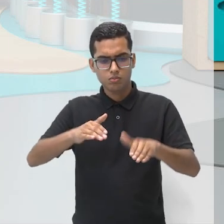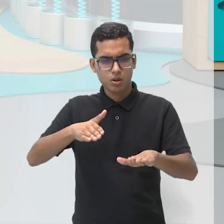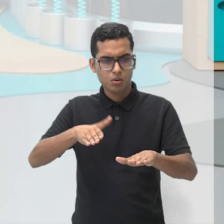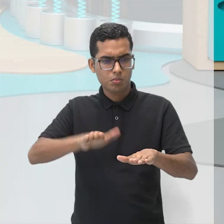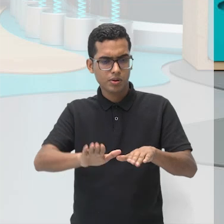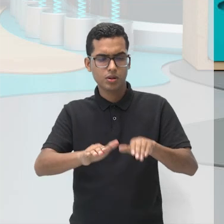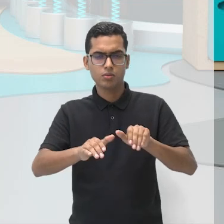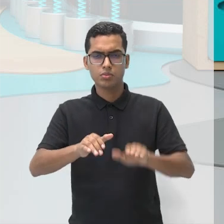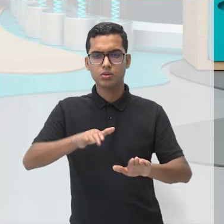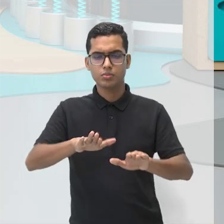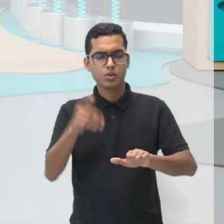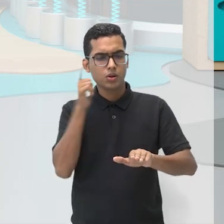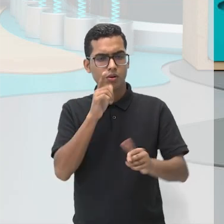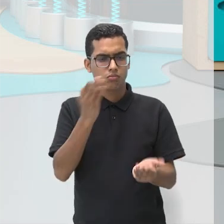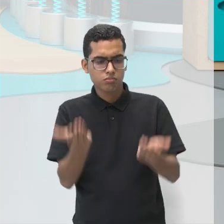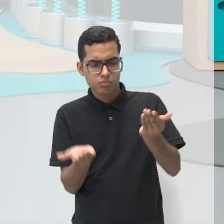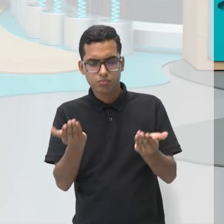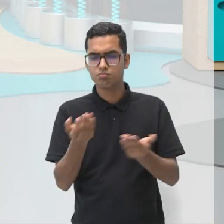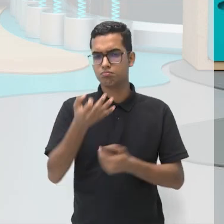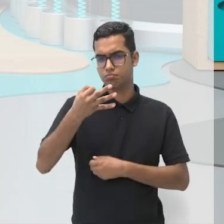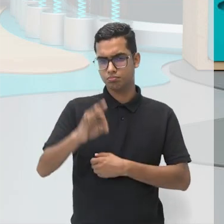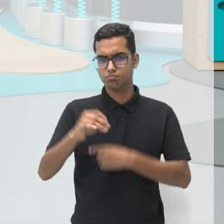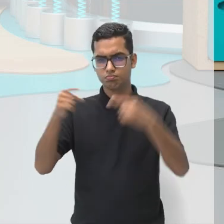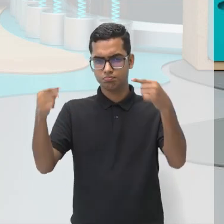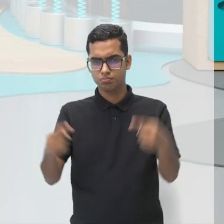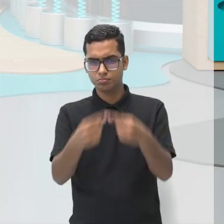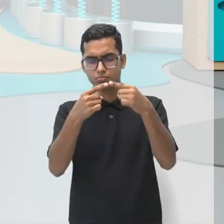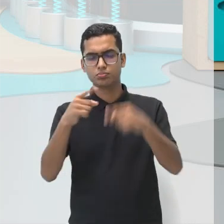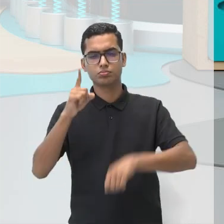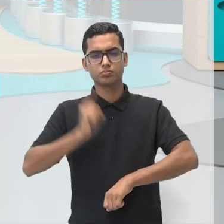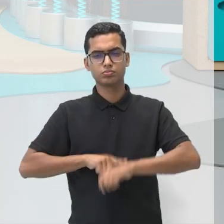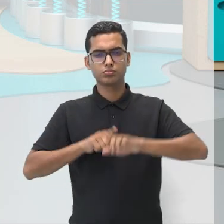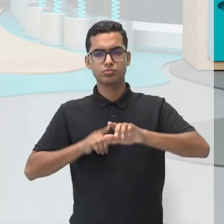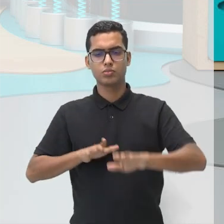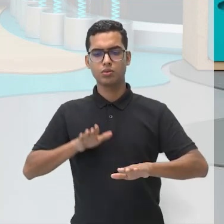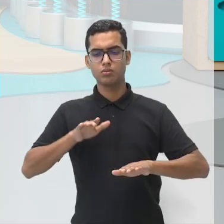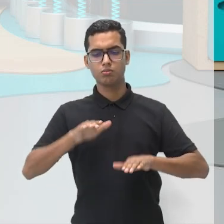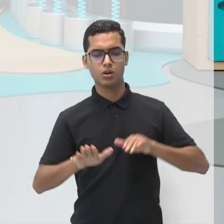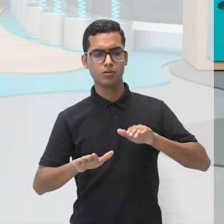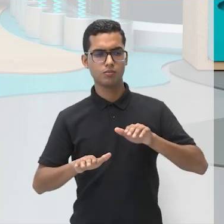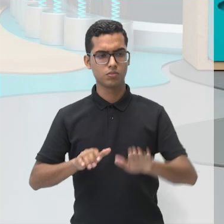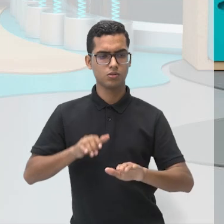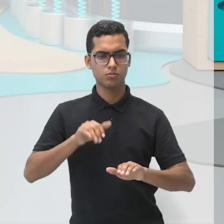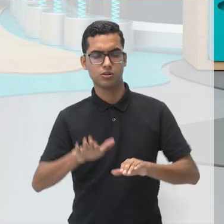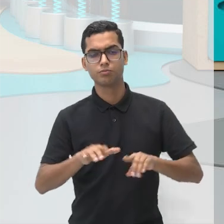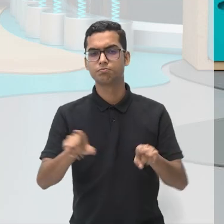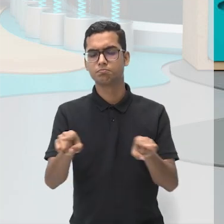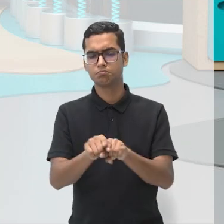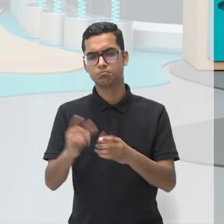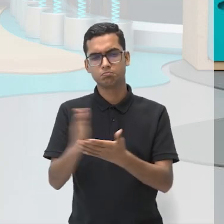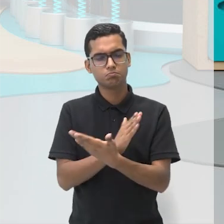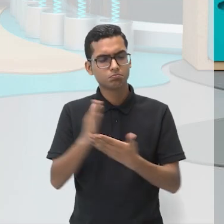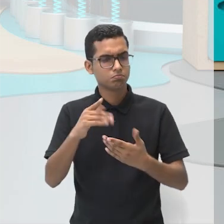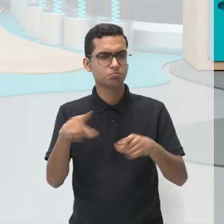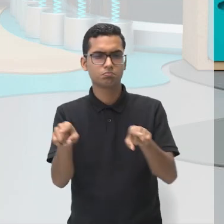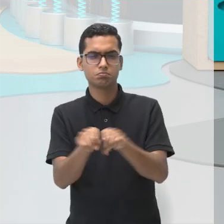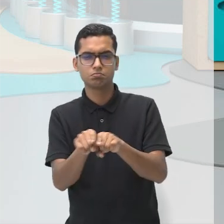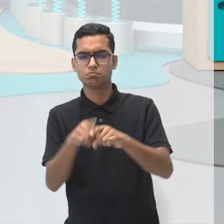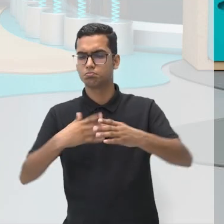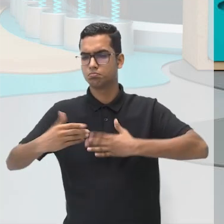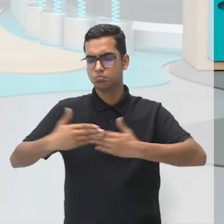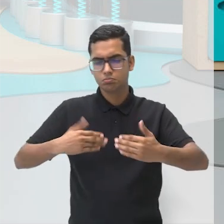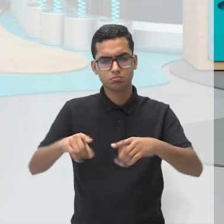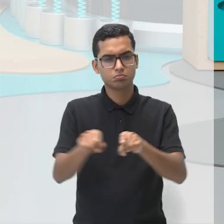divide ali o peso de forma mais uniforme durante a caminhada ou durante qualquer atividade física. Mas